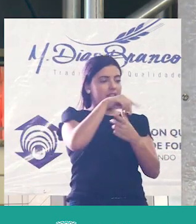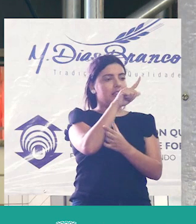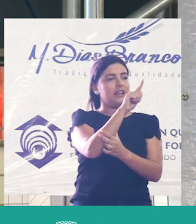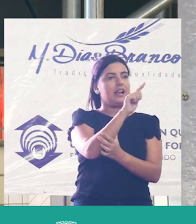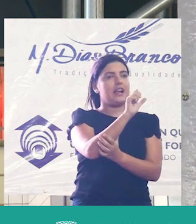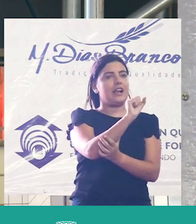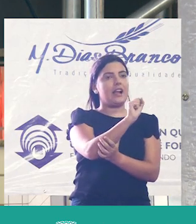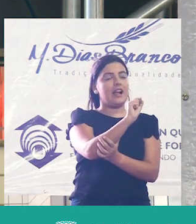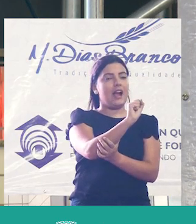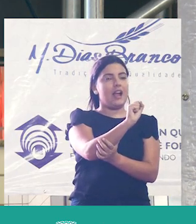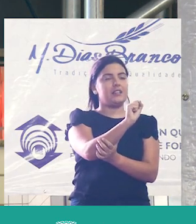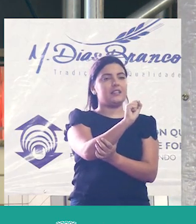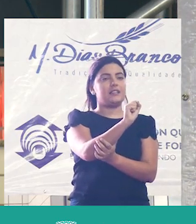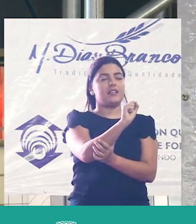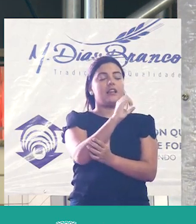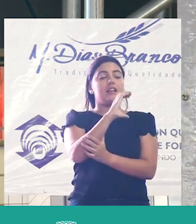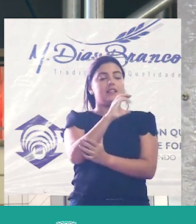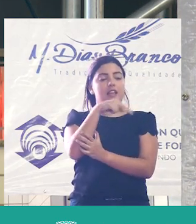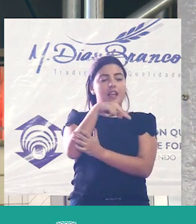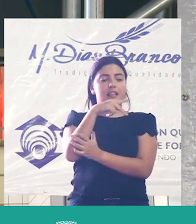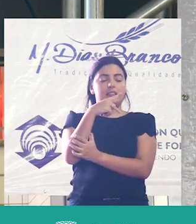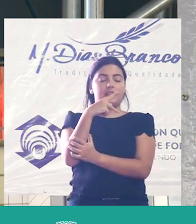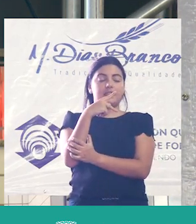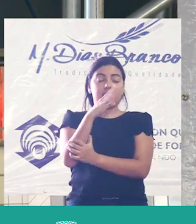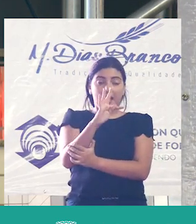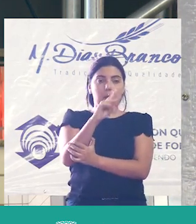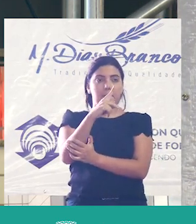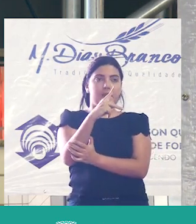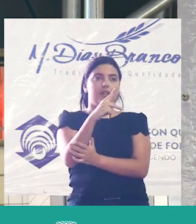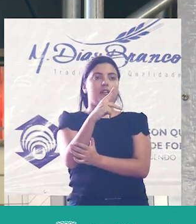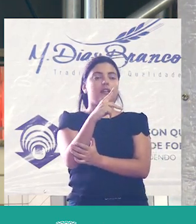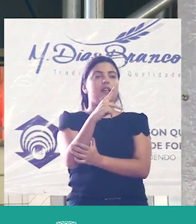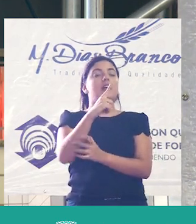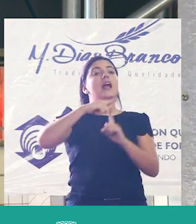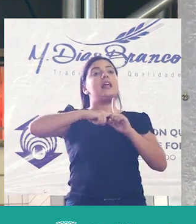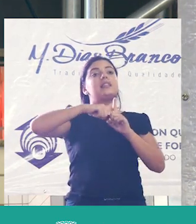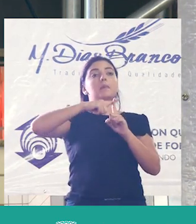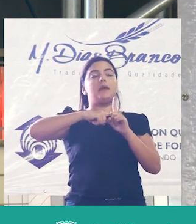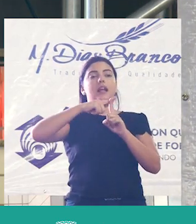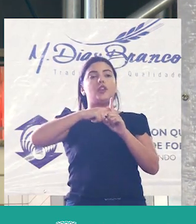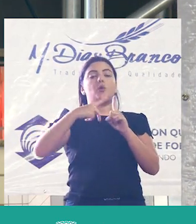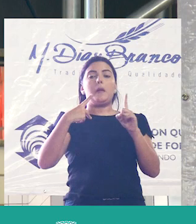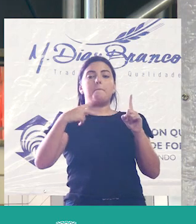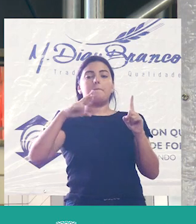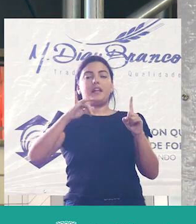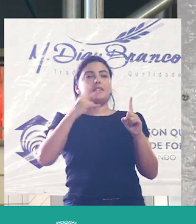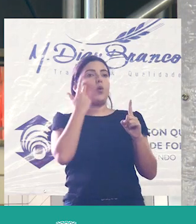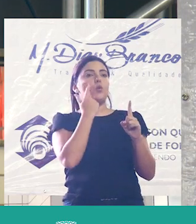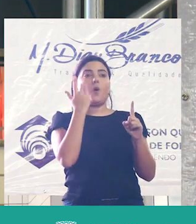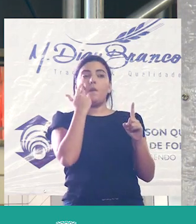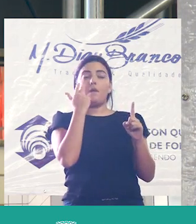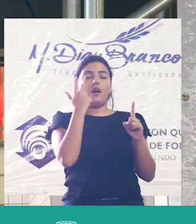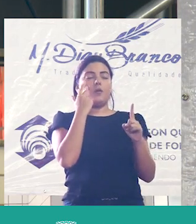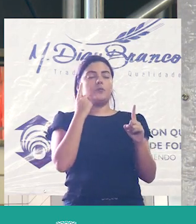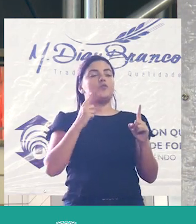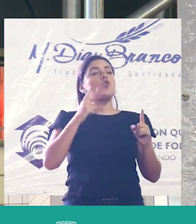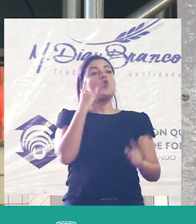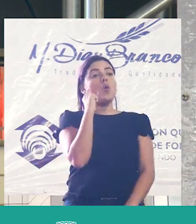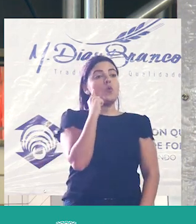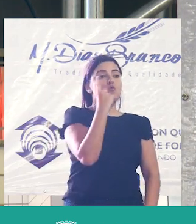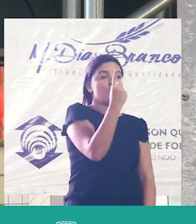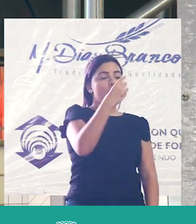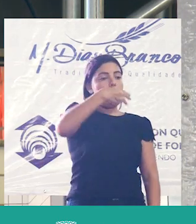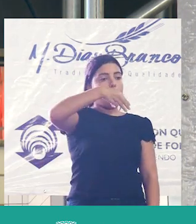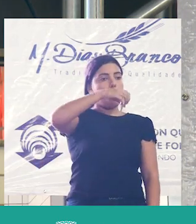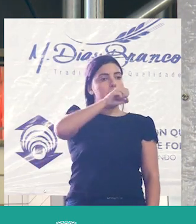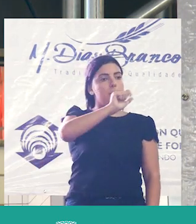CNTP, CNTP significa condições normais de temperatura e pressão. Aí 1 mol para qualquer gás